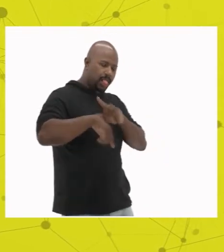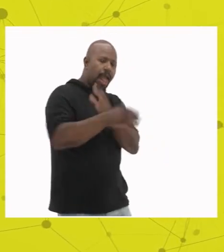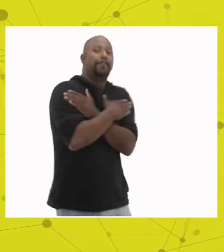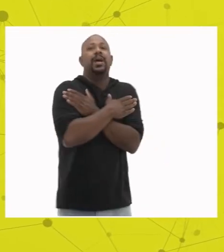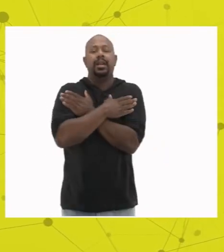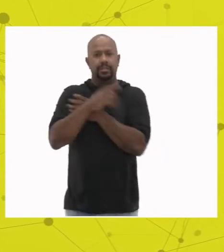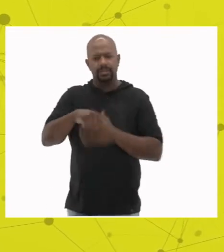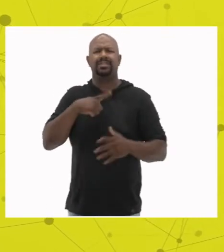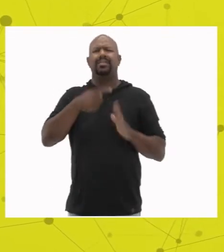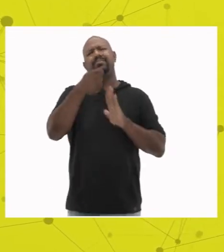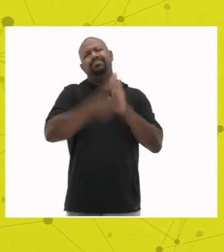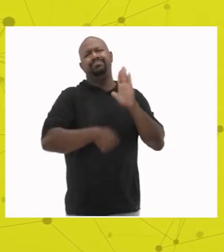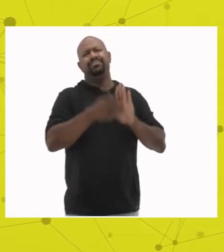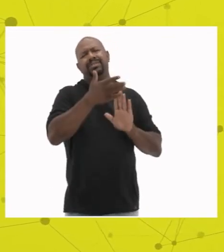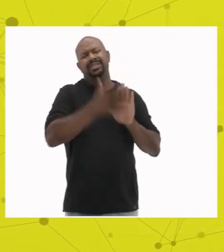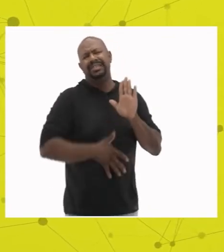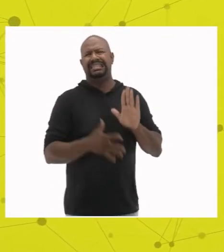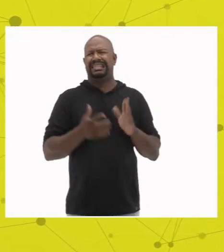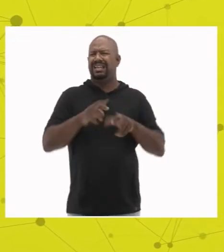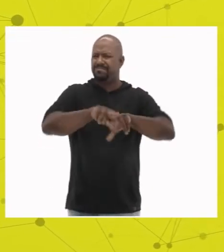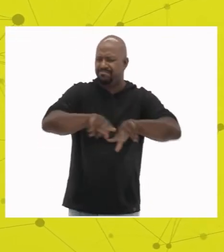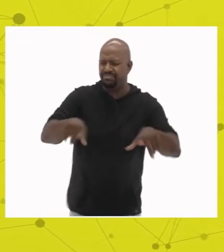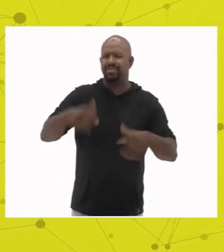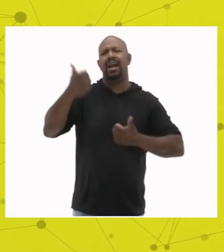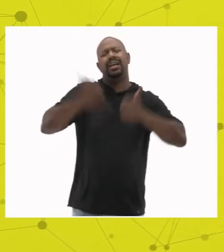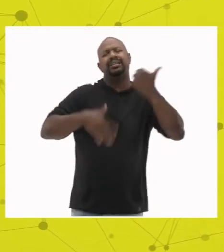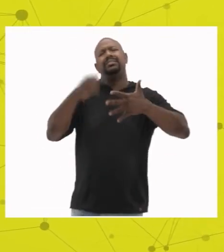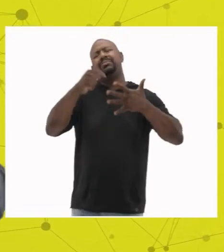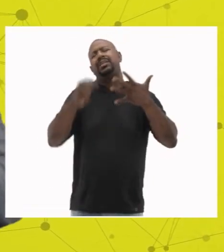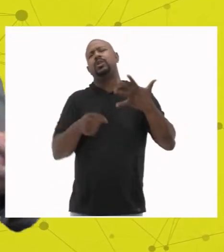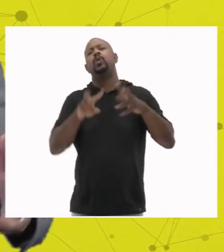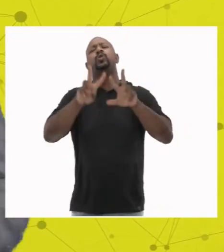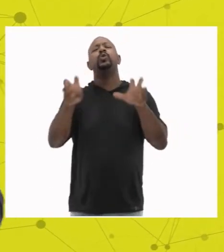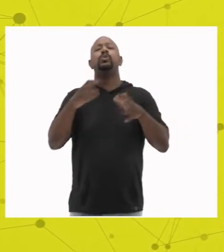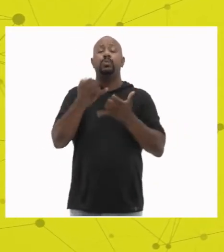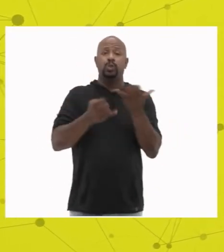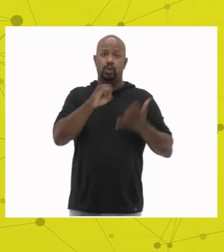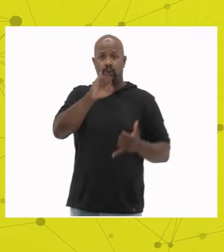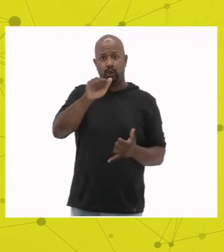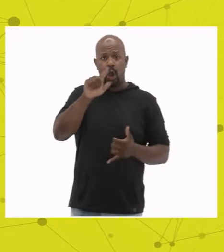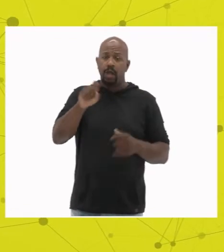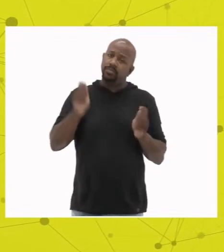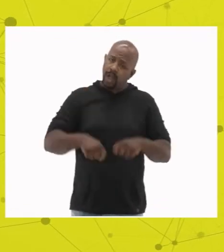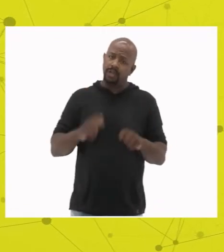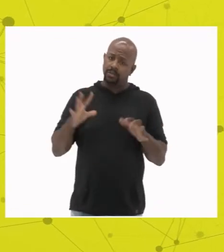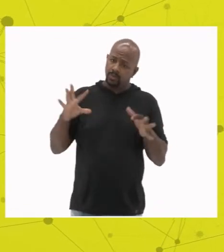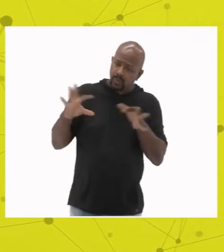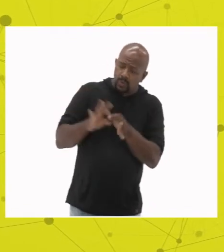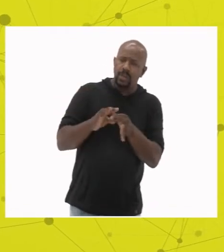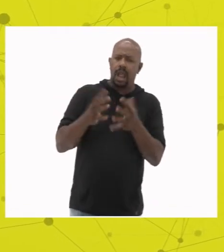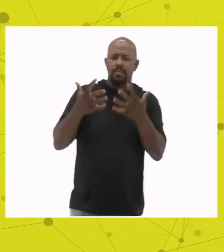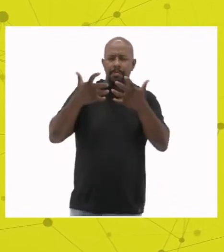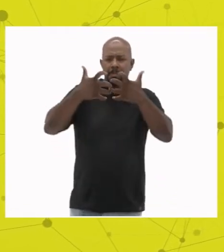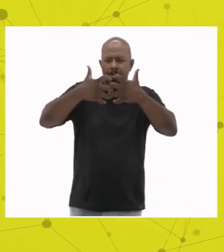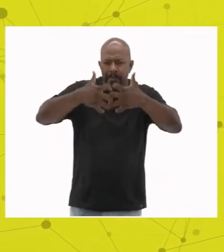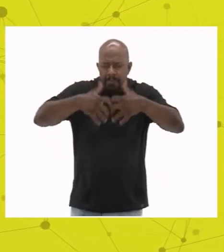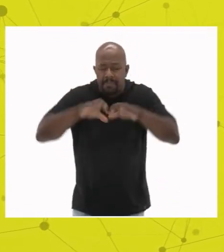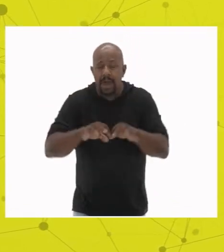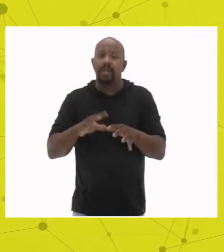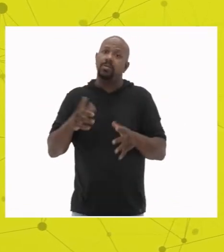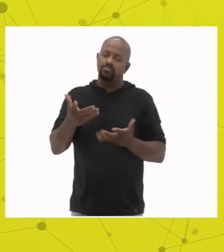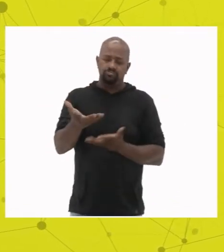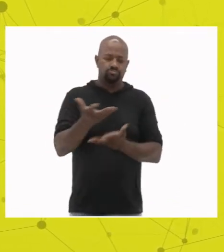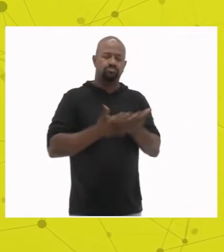na internet listas e explicações de diferentes elementos de jogos, que, em conjunto, podem operar como mecânicas e cujas